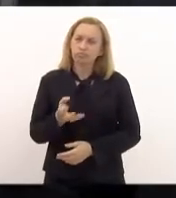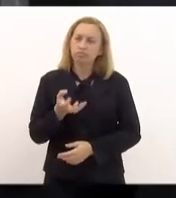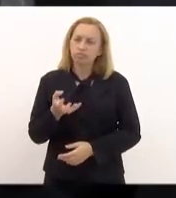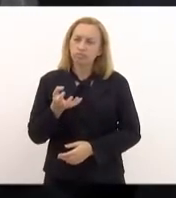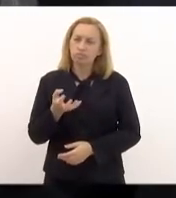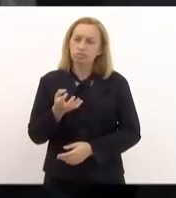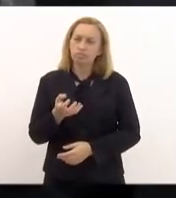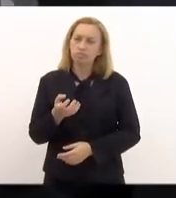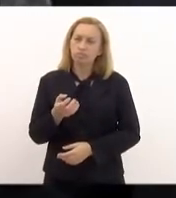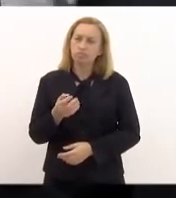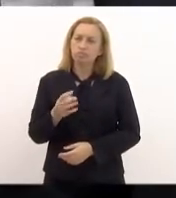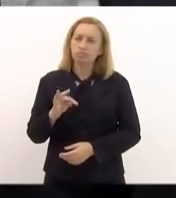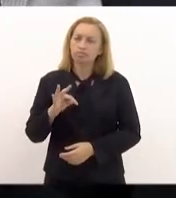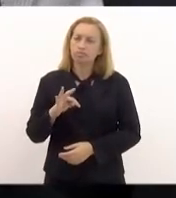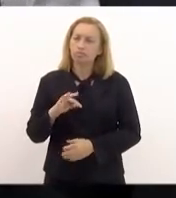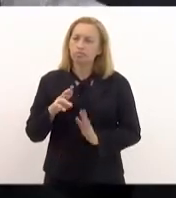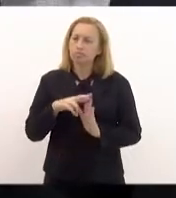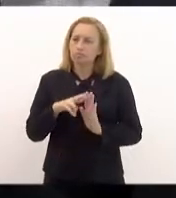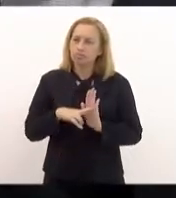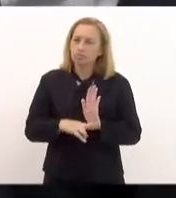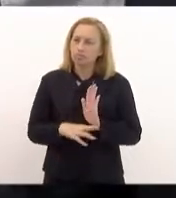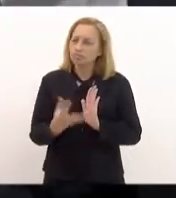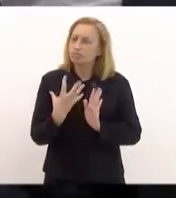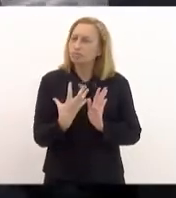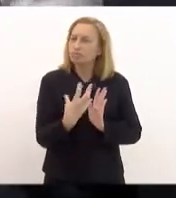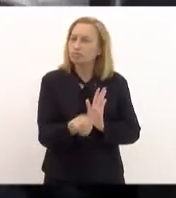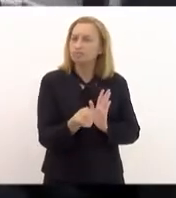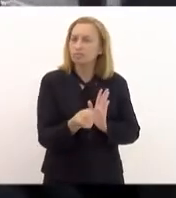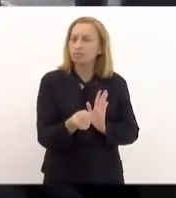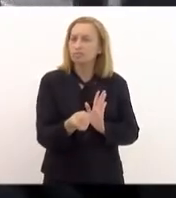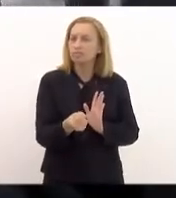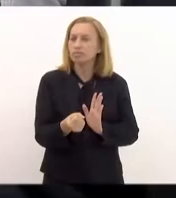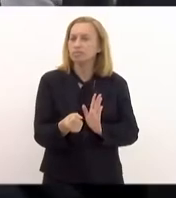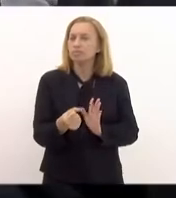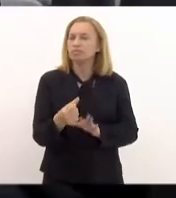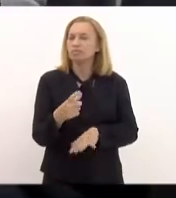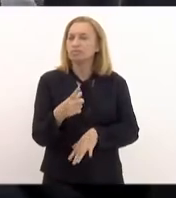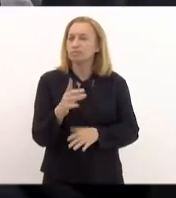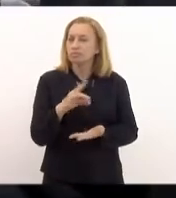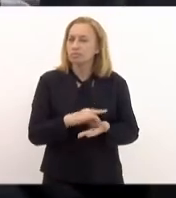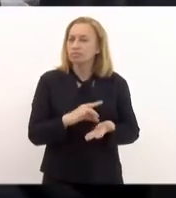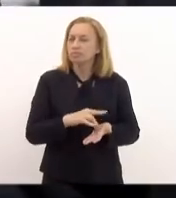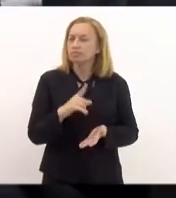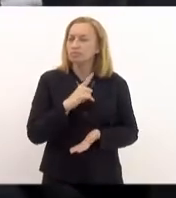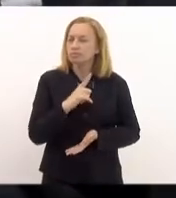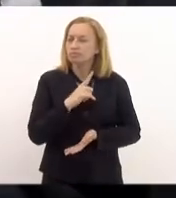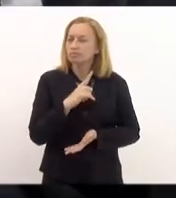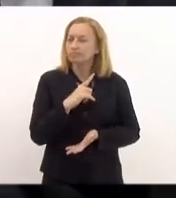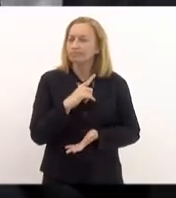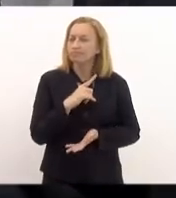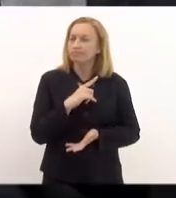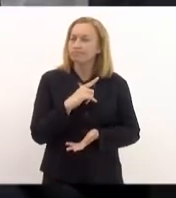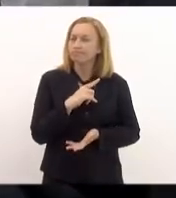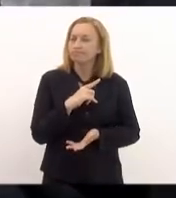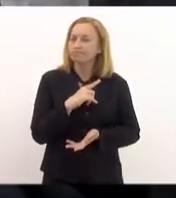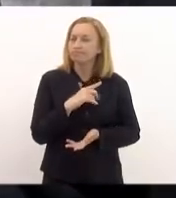a serem adotados exatamente para a gente querer com que haja realmente